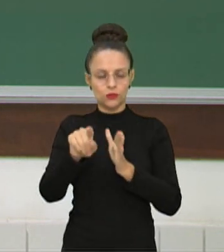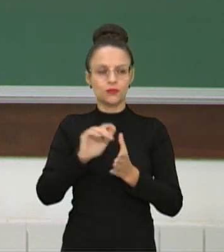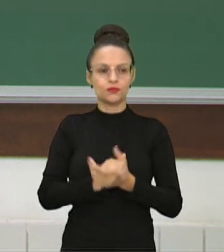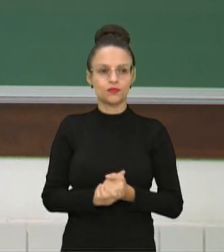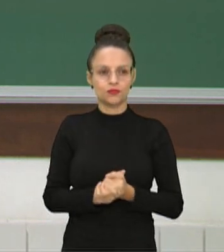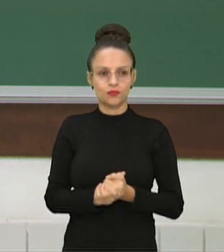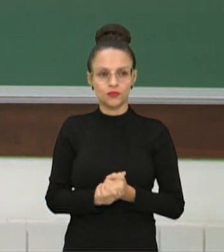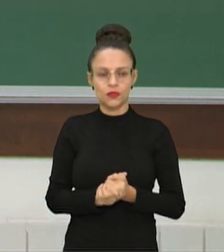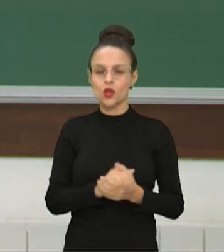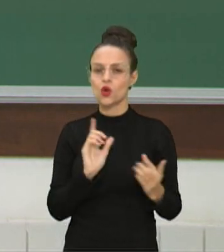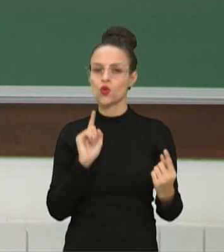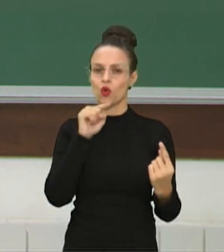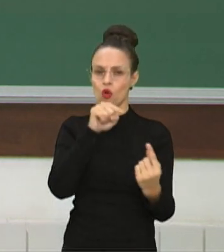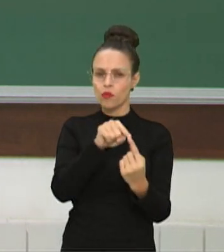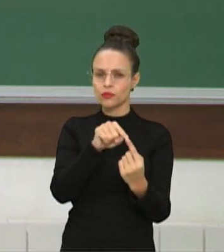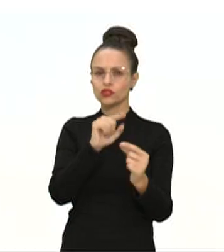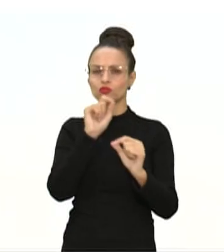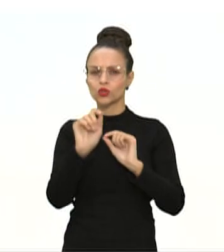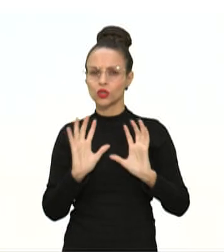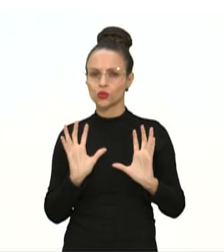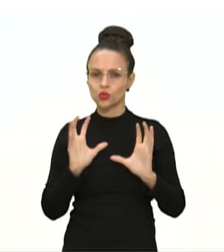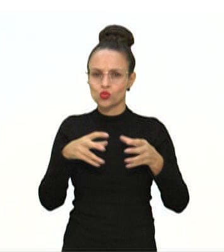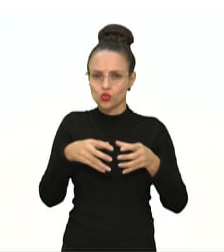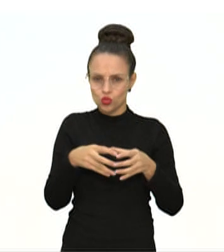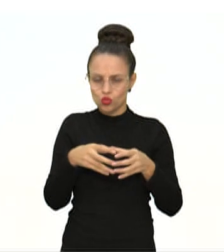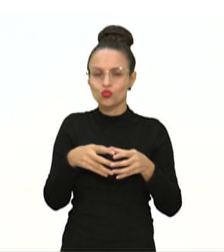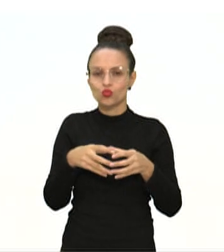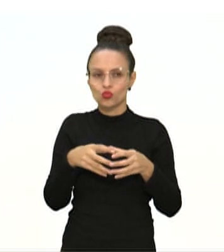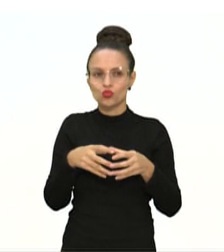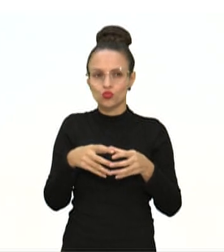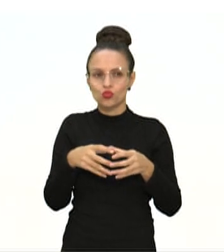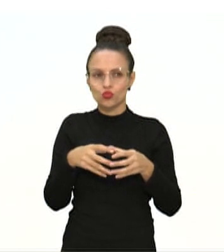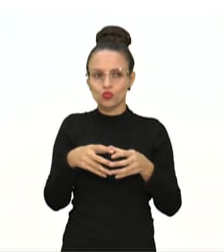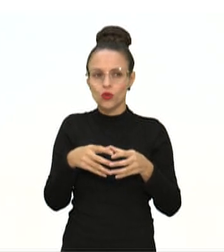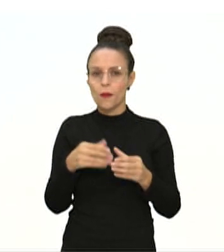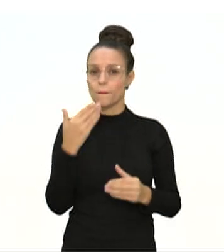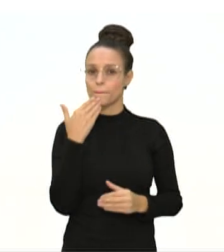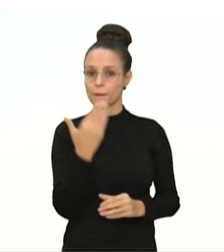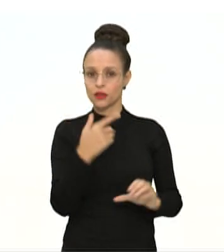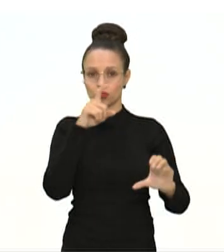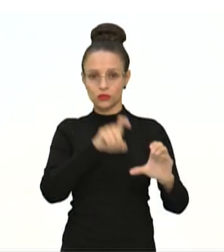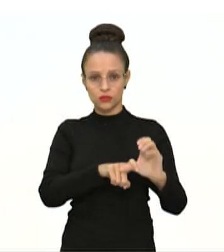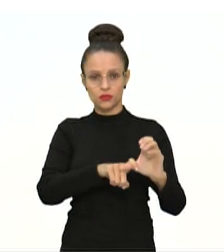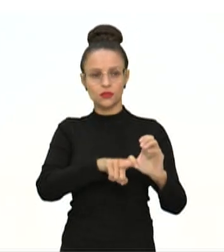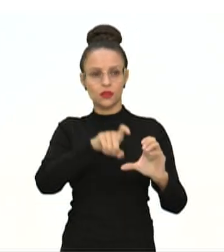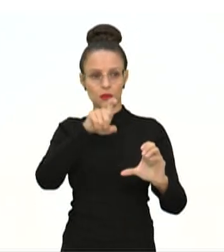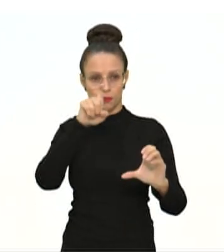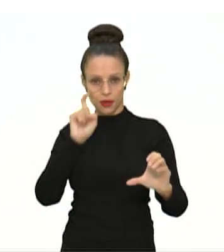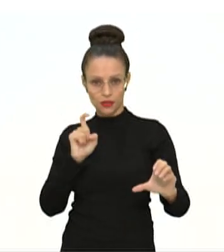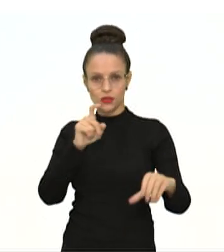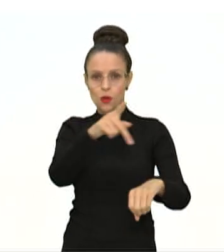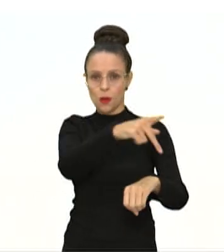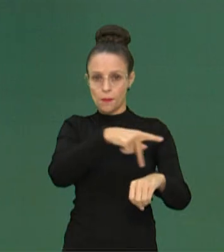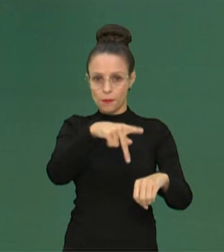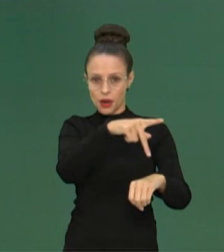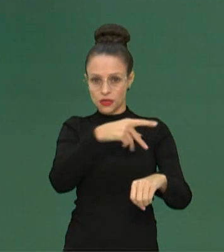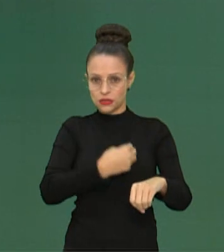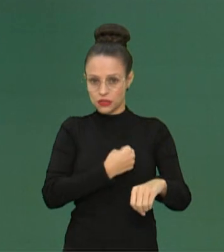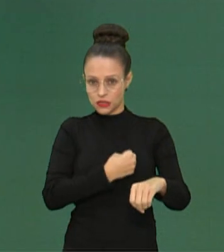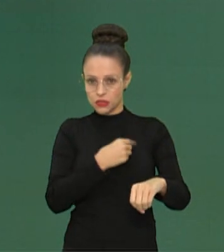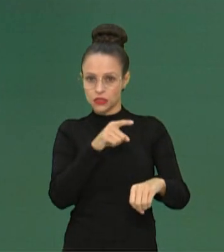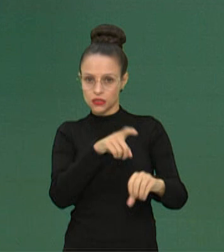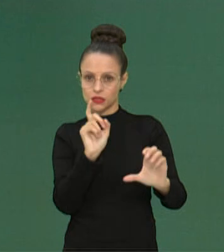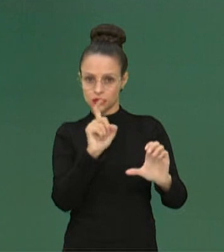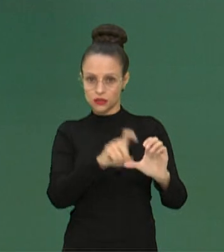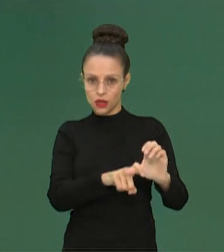seguinte: entre os objetivos que levam um grupo pedir a separação do país em que eles estão